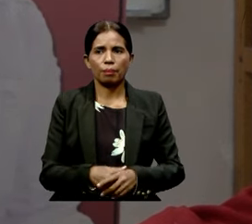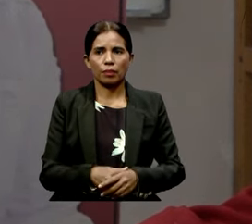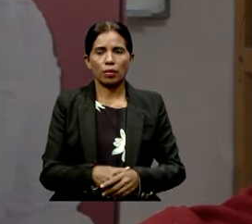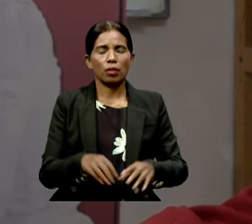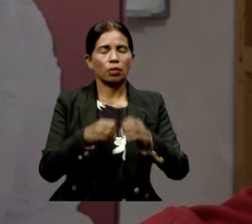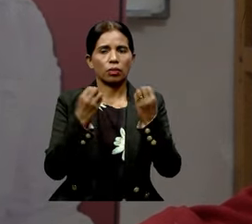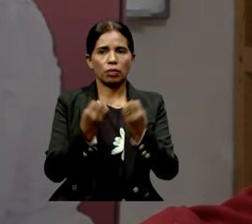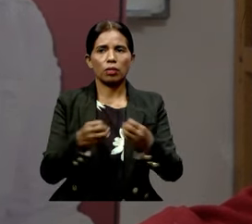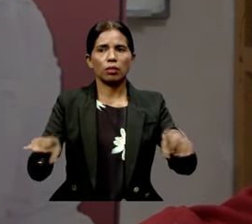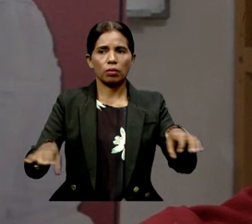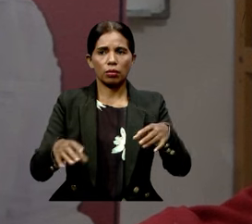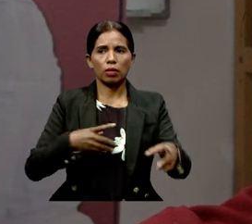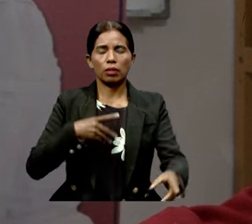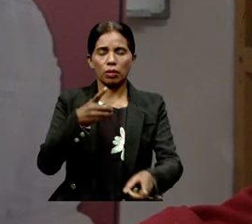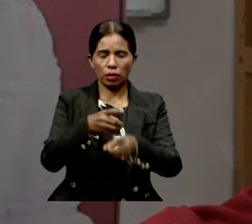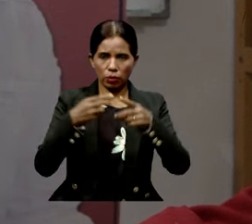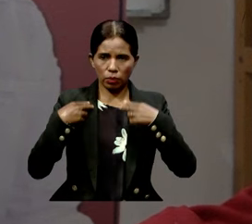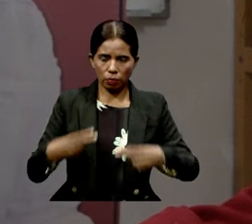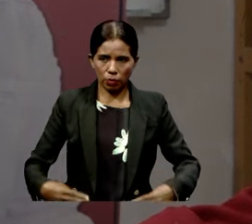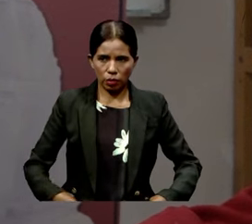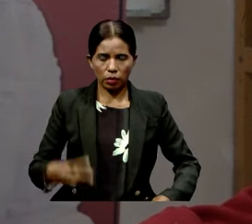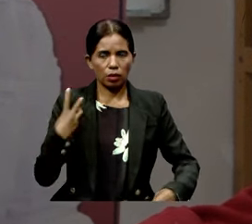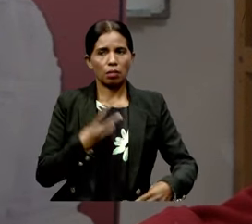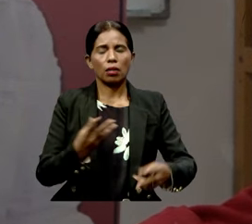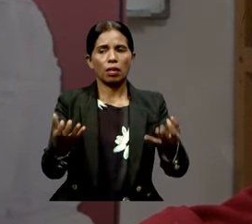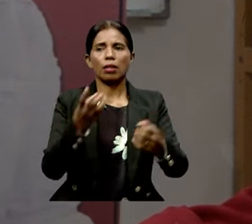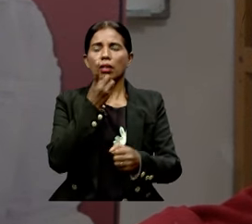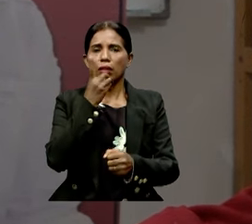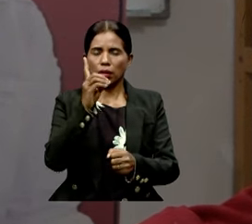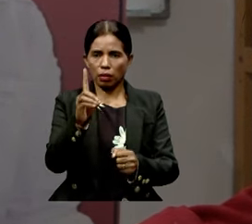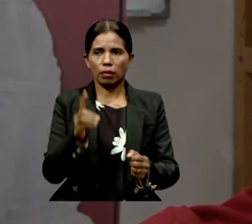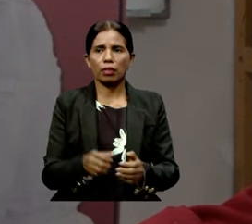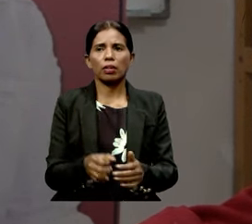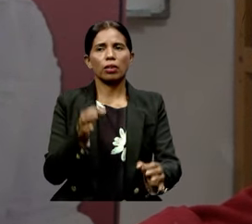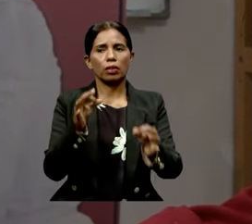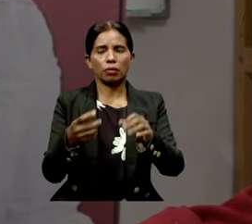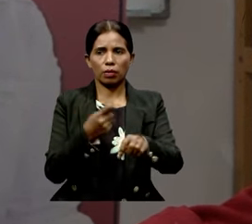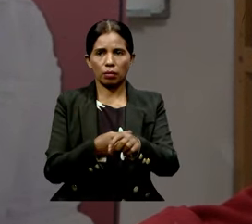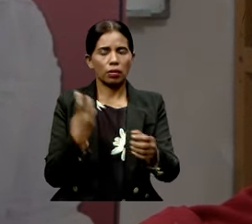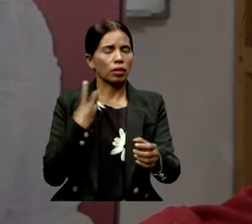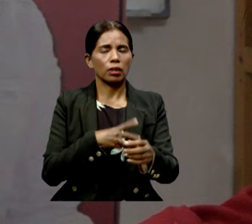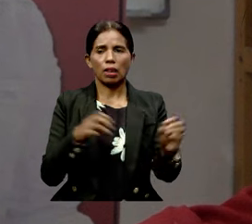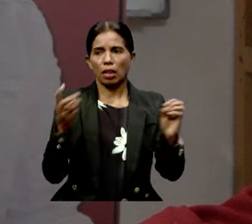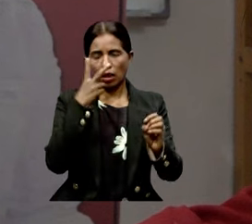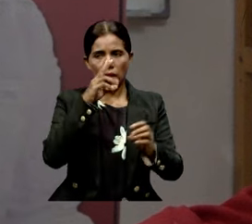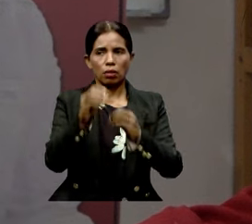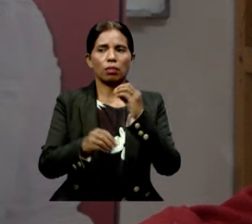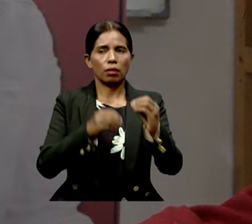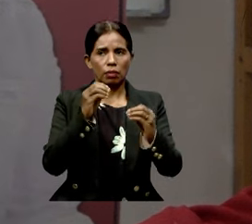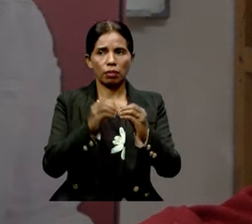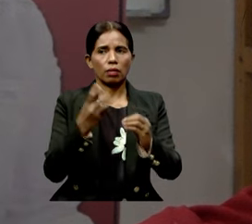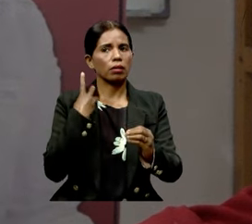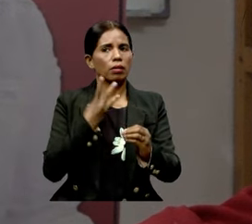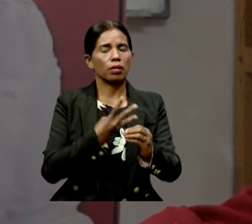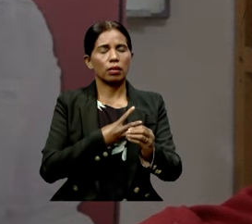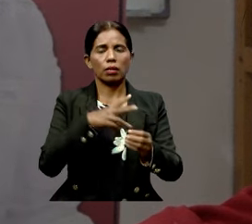organização nebe mak servisu ba deres humanos inia, ami atu hakara declara kata, se situação irané ita la resolve, ne significa kata ita